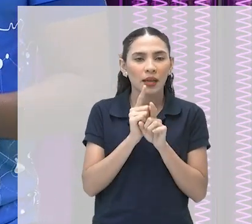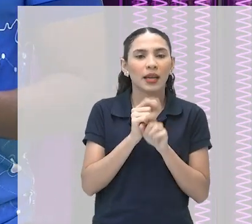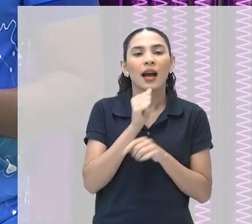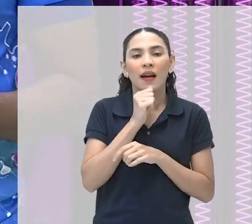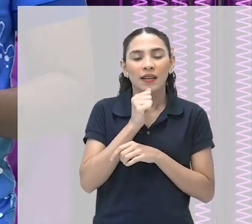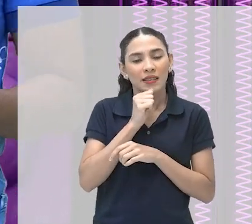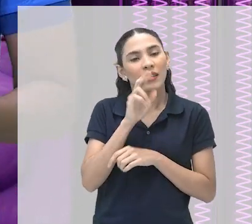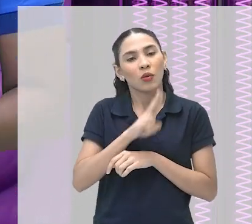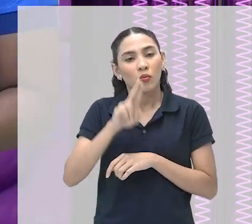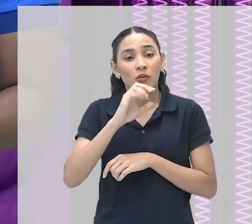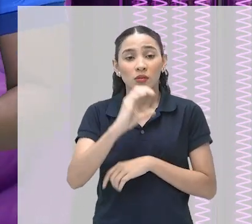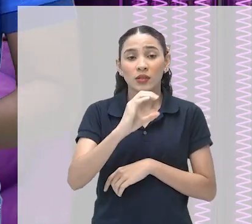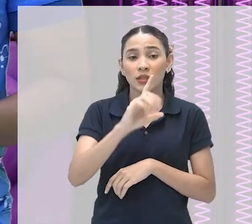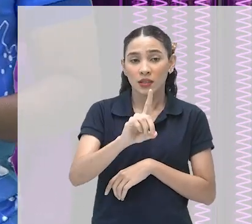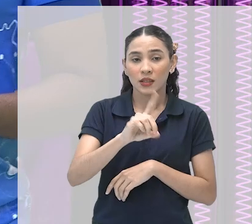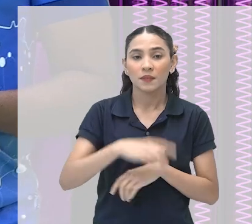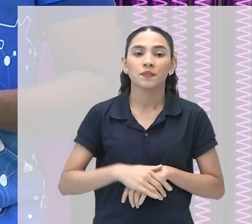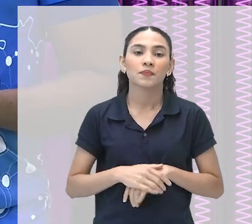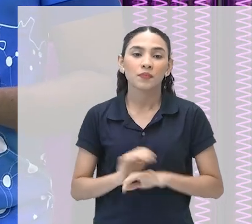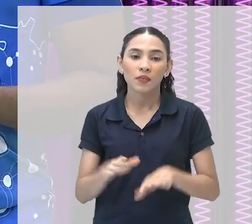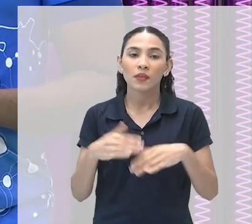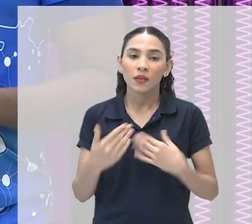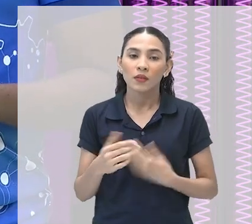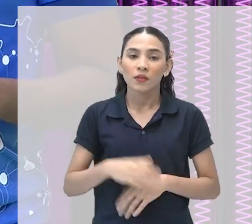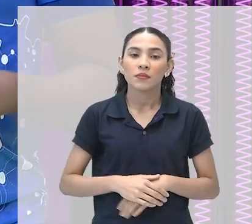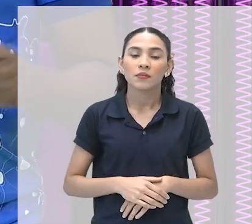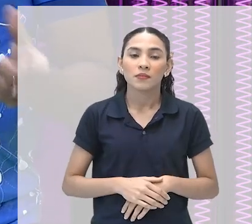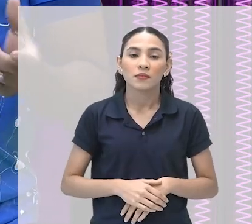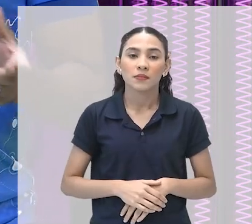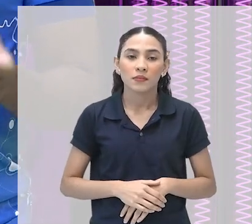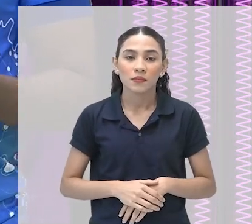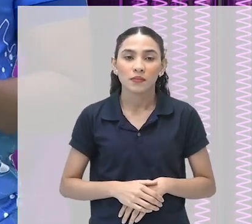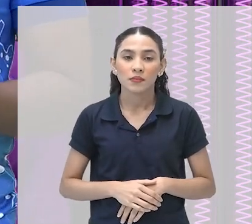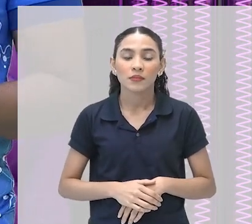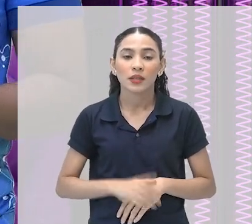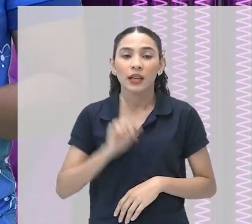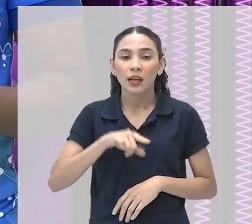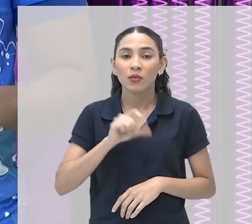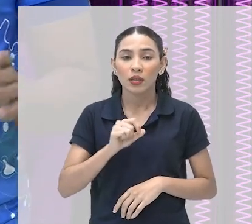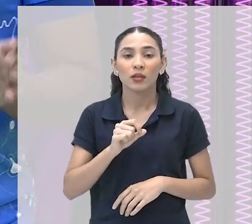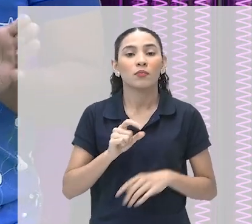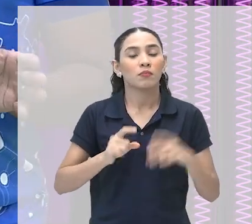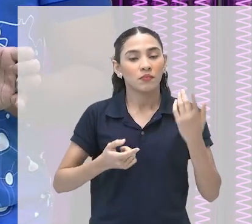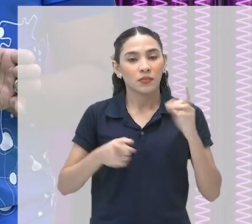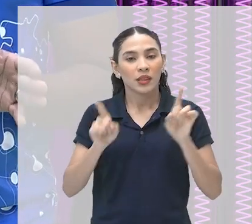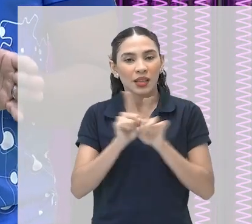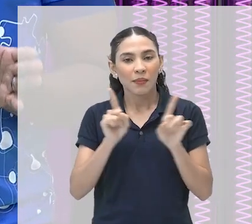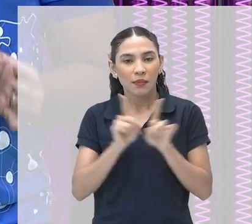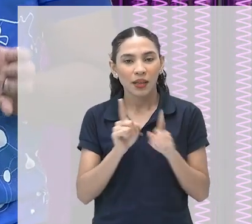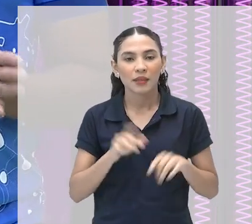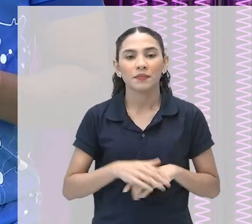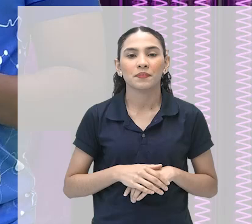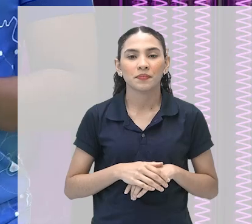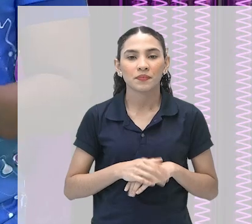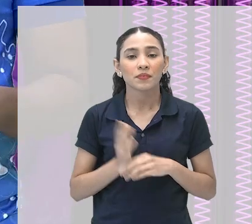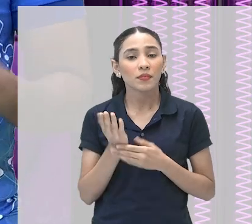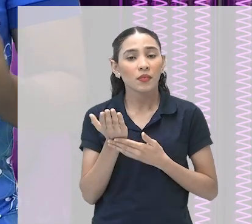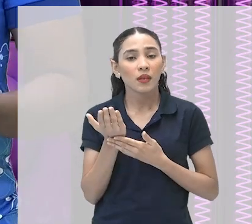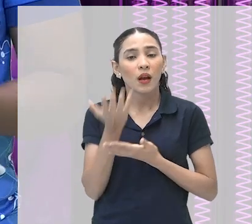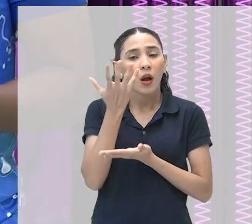ainda se usa, que é o CD, né? O CD, ele era um dispositivo que